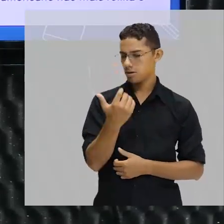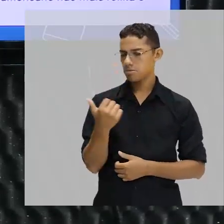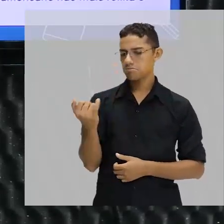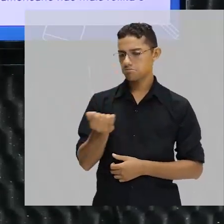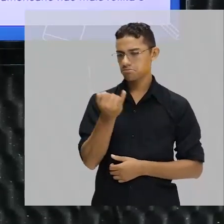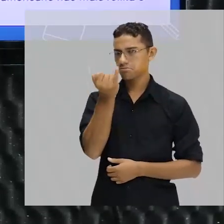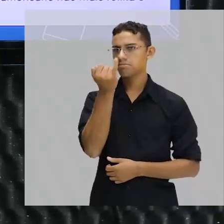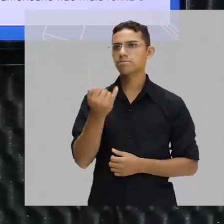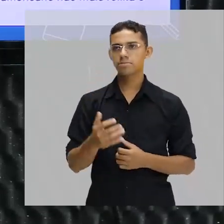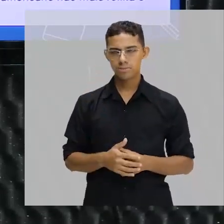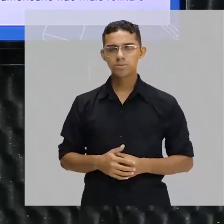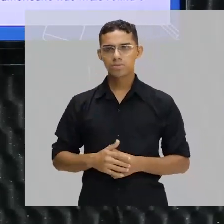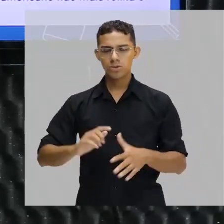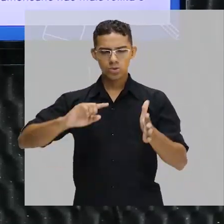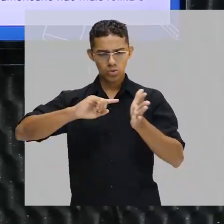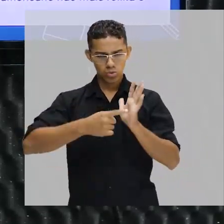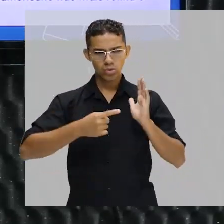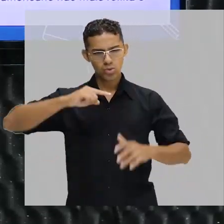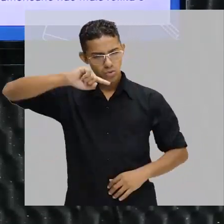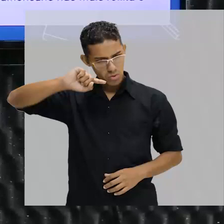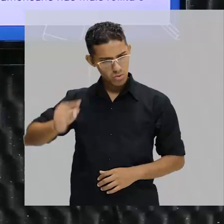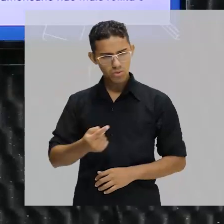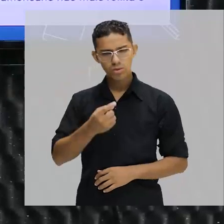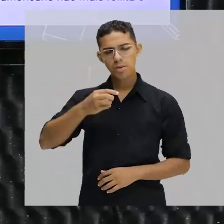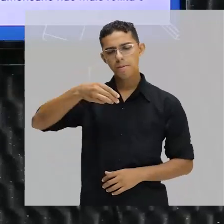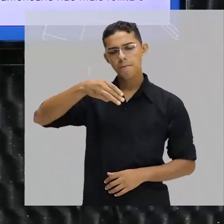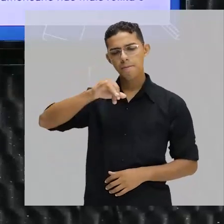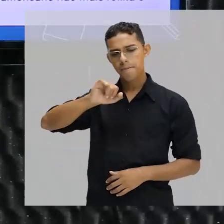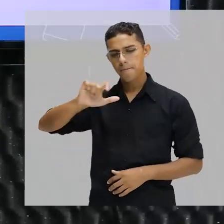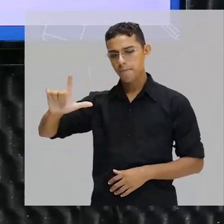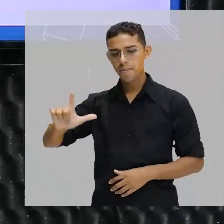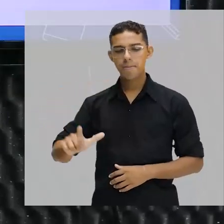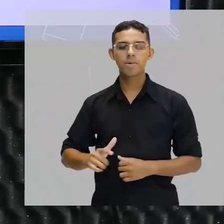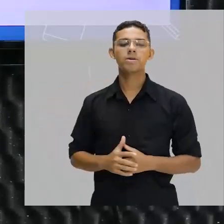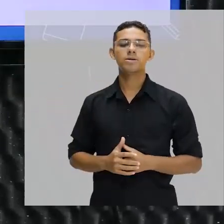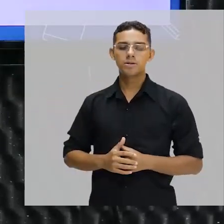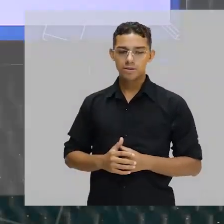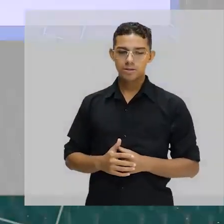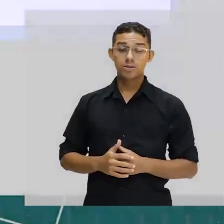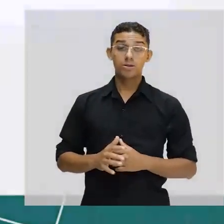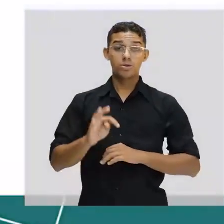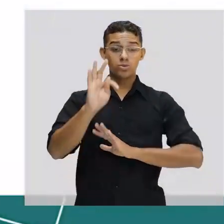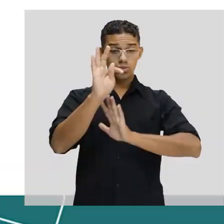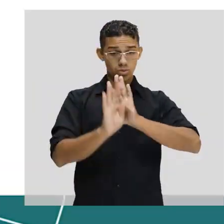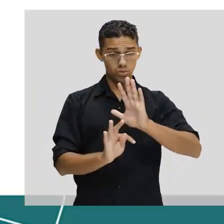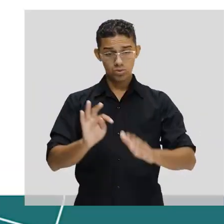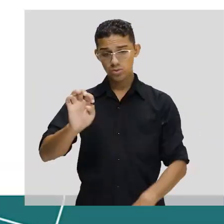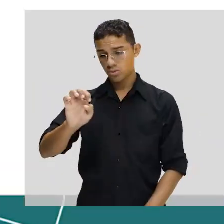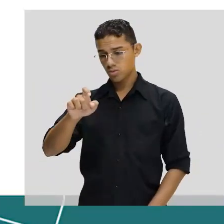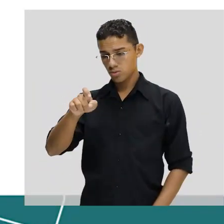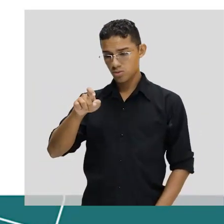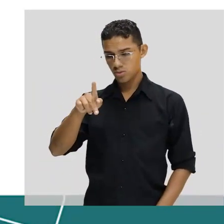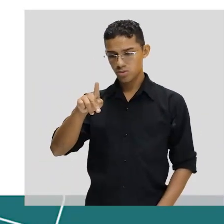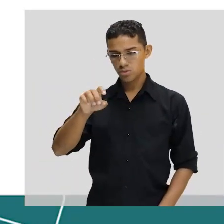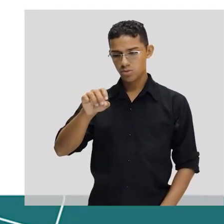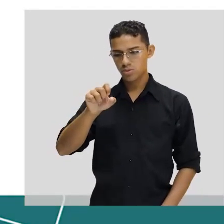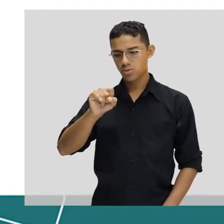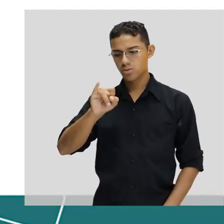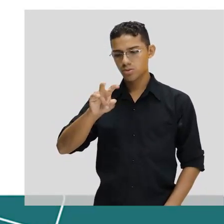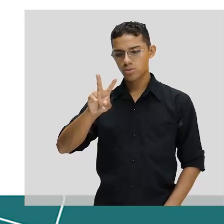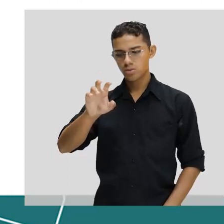Júlia certamente recebeu, valeu a nota que ela tirou. O texto expositivo. O